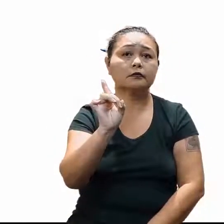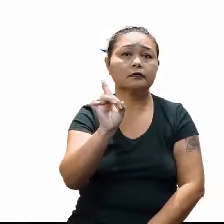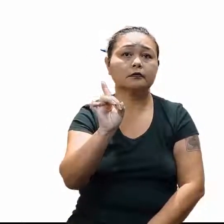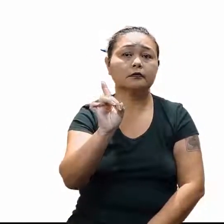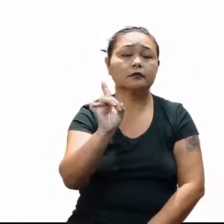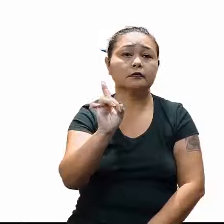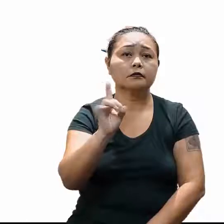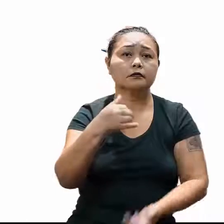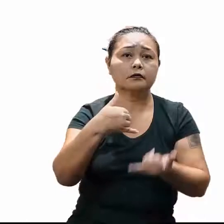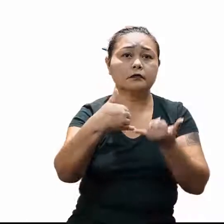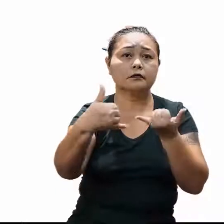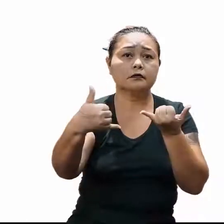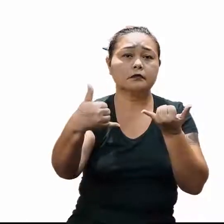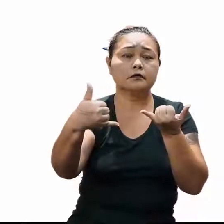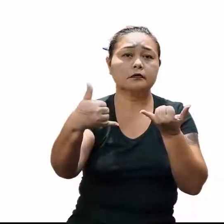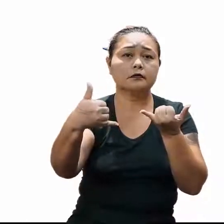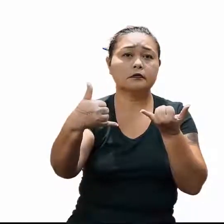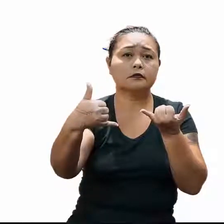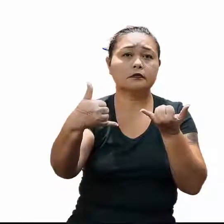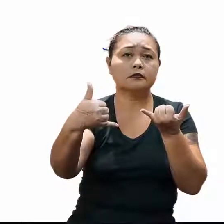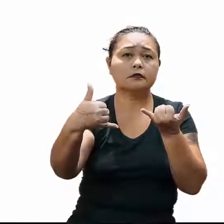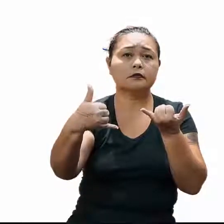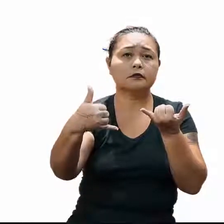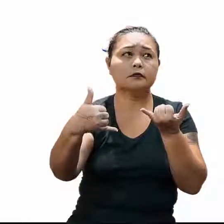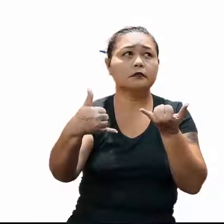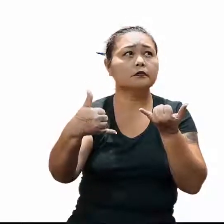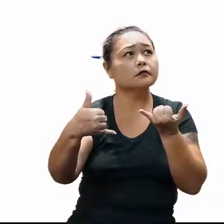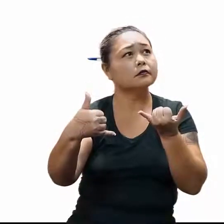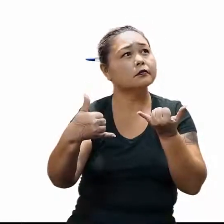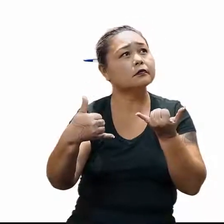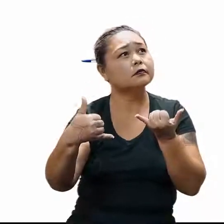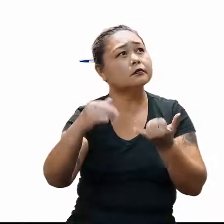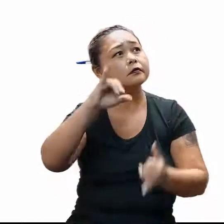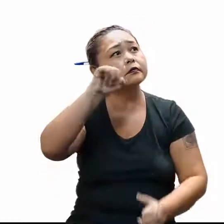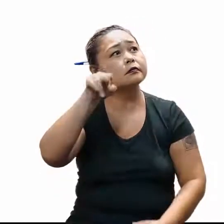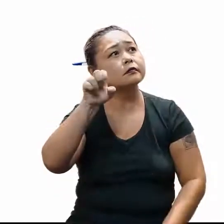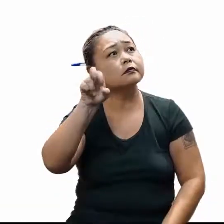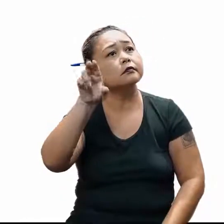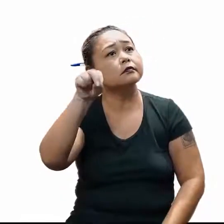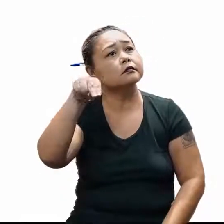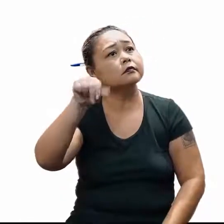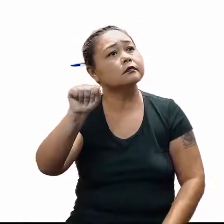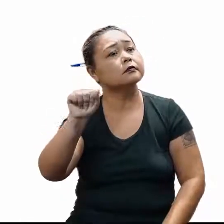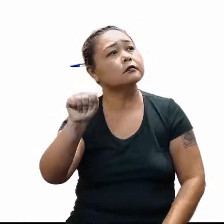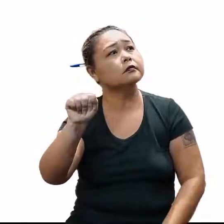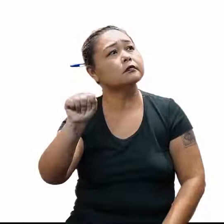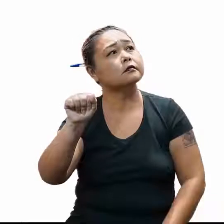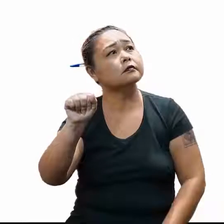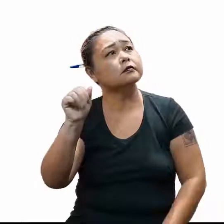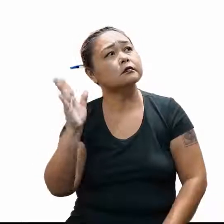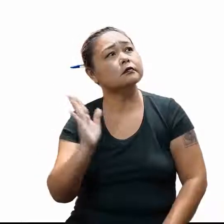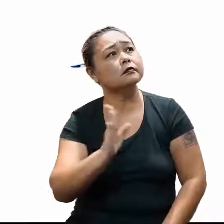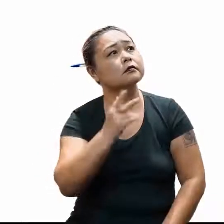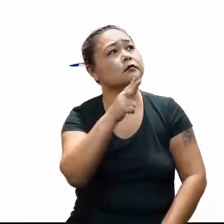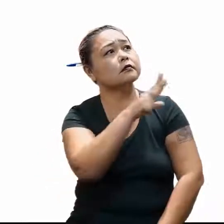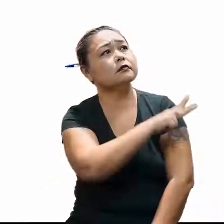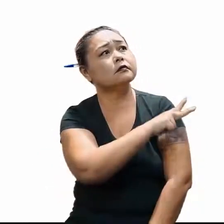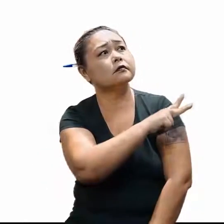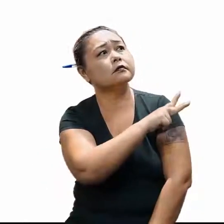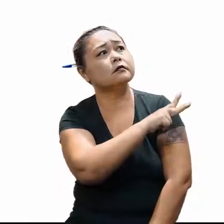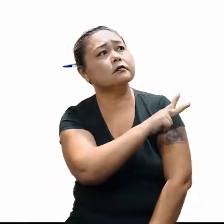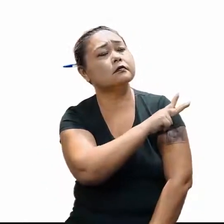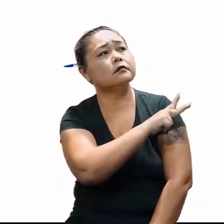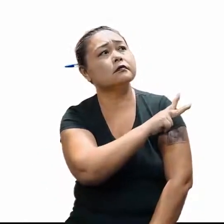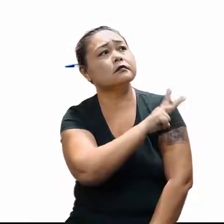direto ali e ia até o Juruena. Olha ali onde fica o Juruena. Chegando ali em Vilhena,